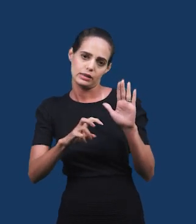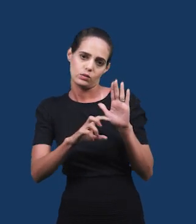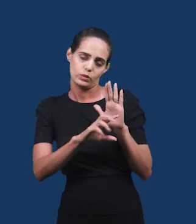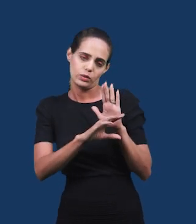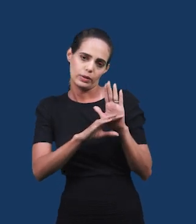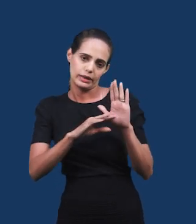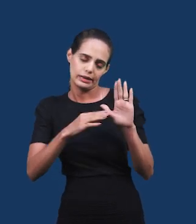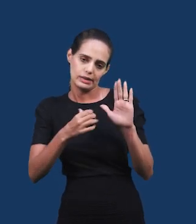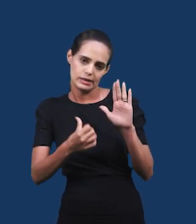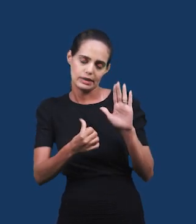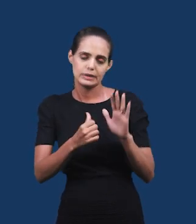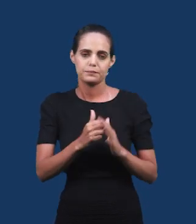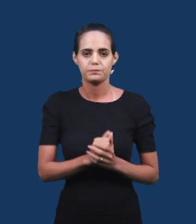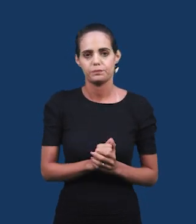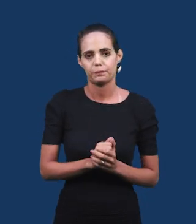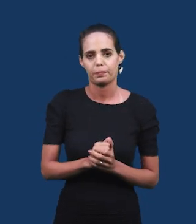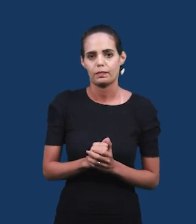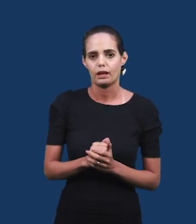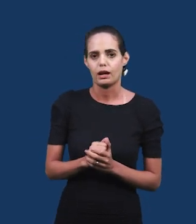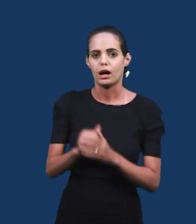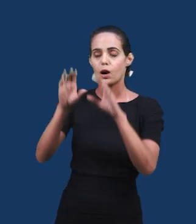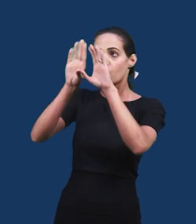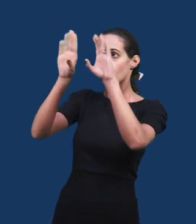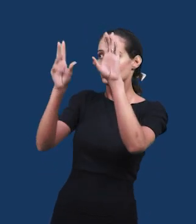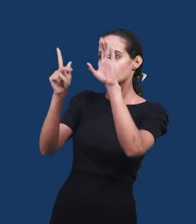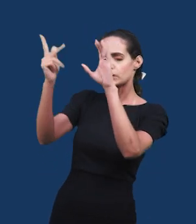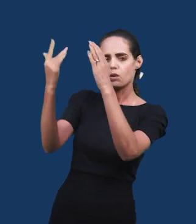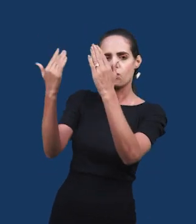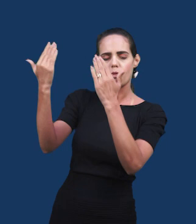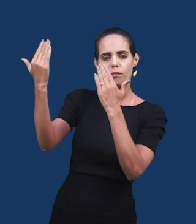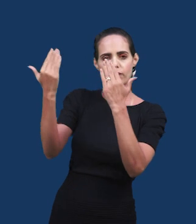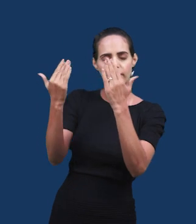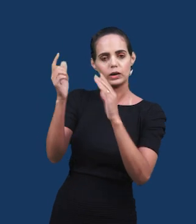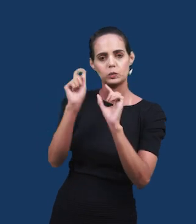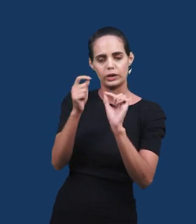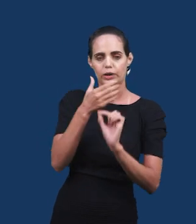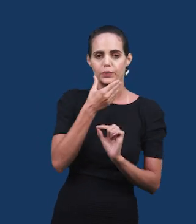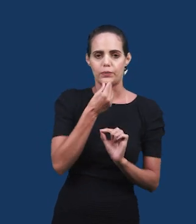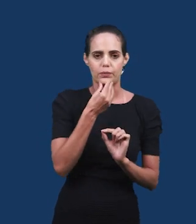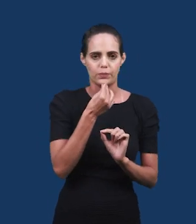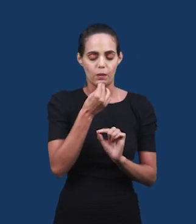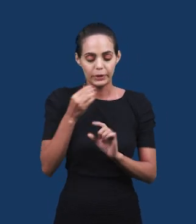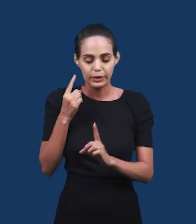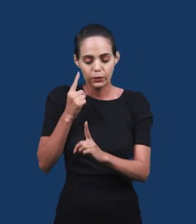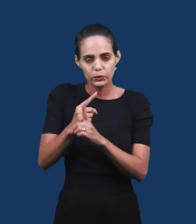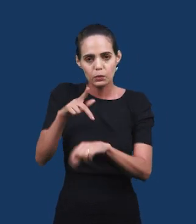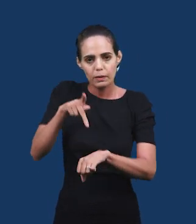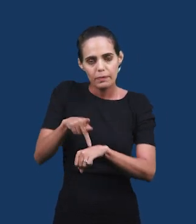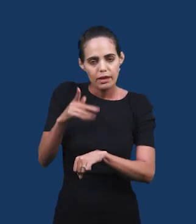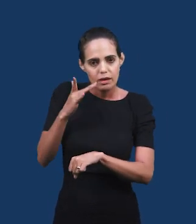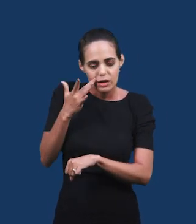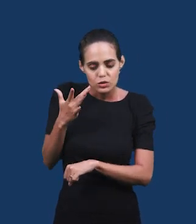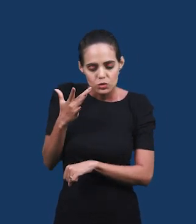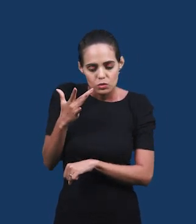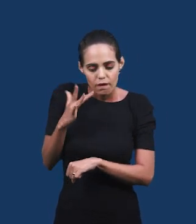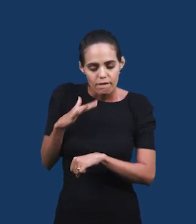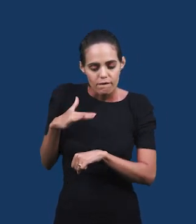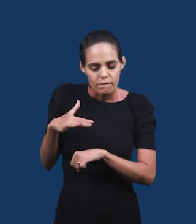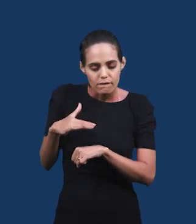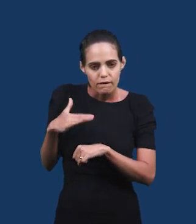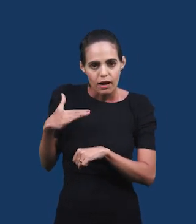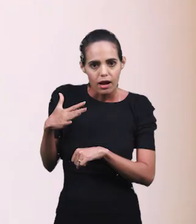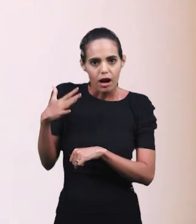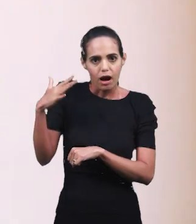ao homem negociante que busca boas pérolas. E, encontrando uma pérola de grande valor, foi, vendeu tudo quanto tinha e